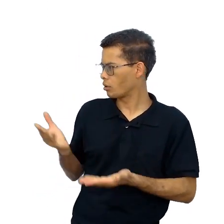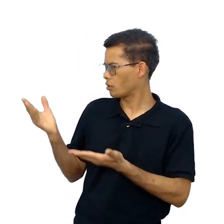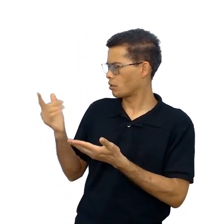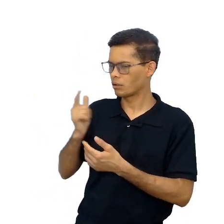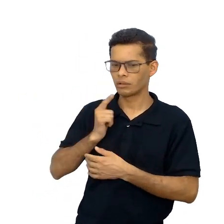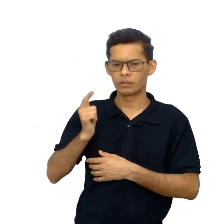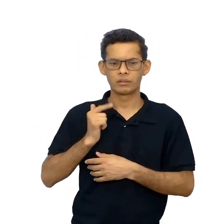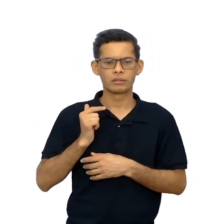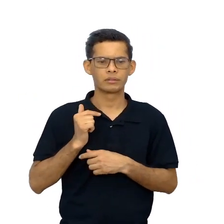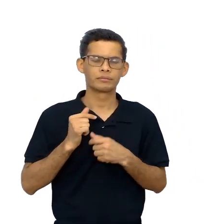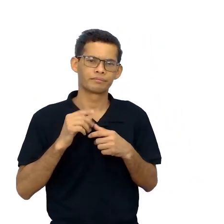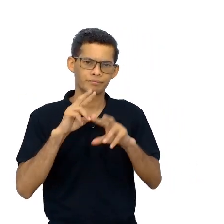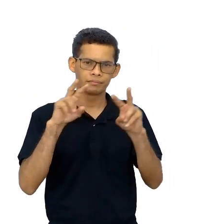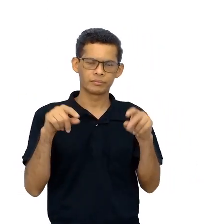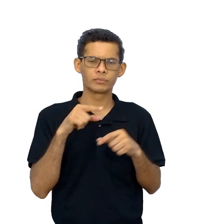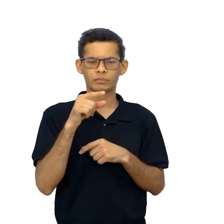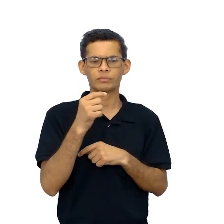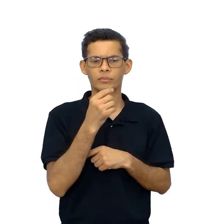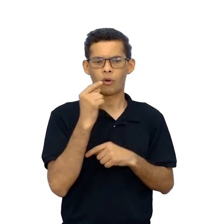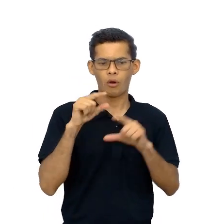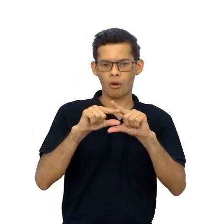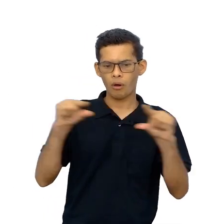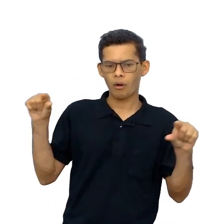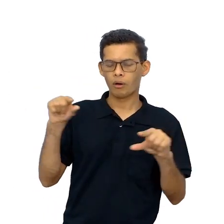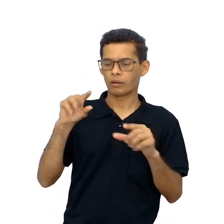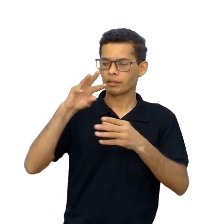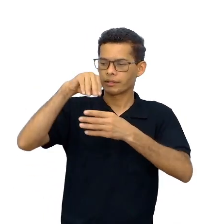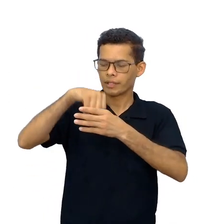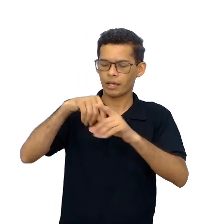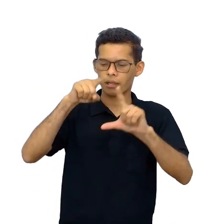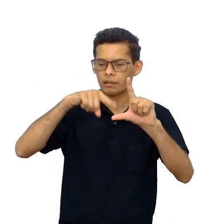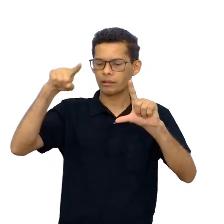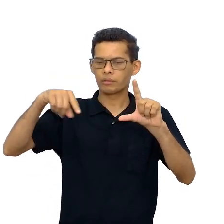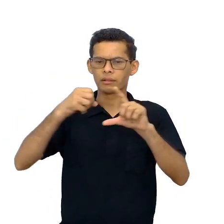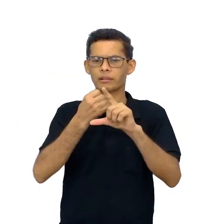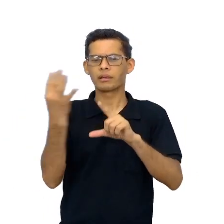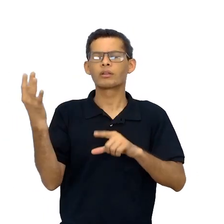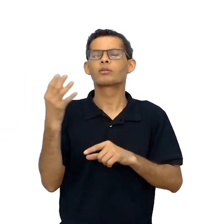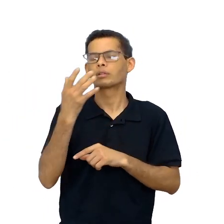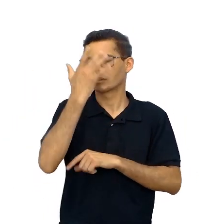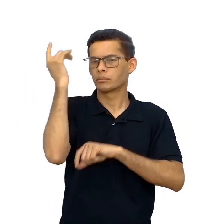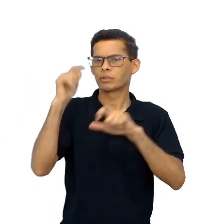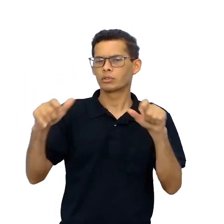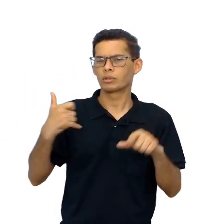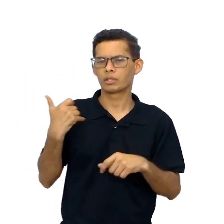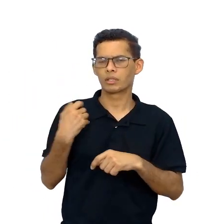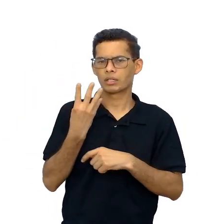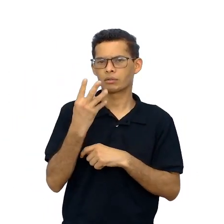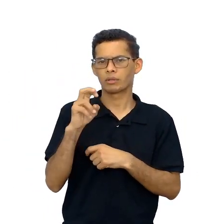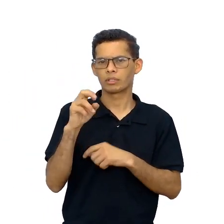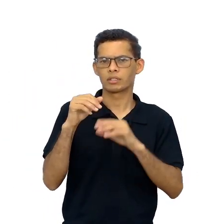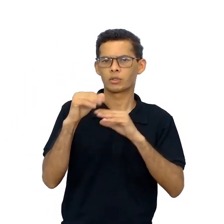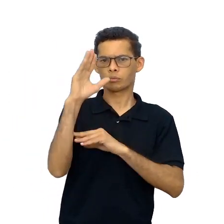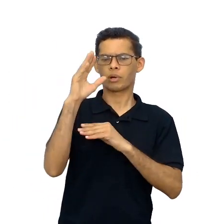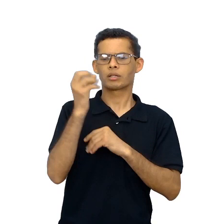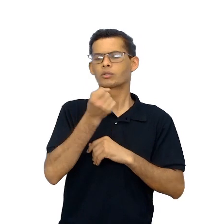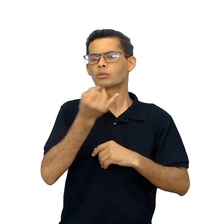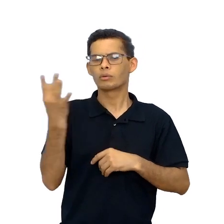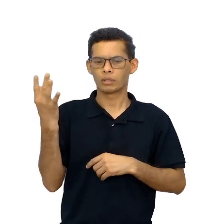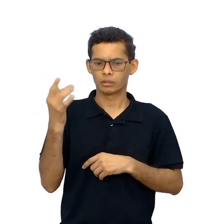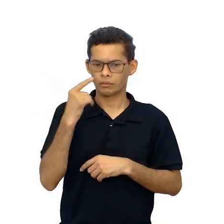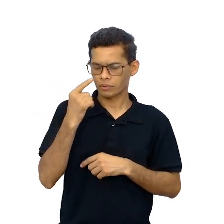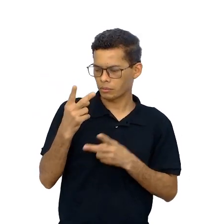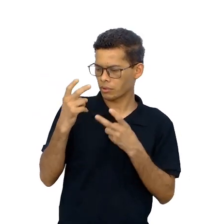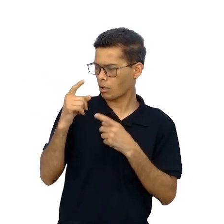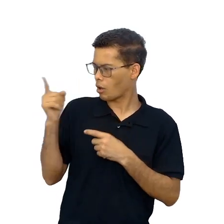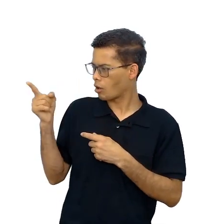quantos clientes dessa academia têm idade maior que 45? Bom, até aqui, vocês percebem, né?